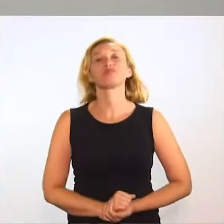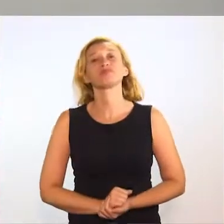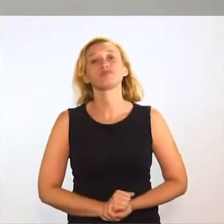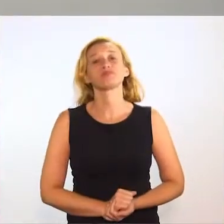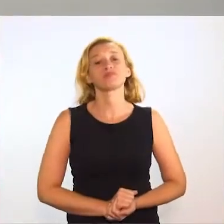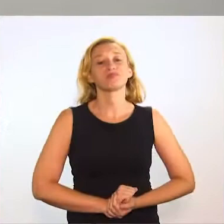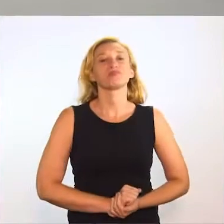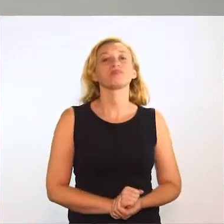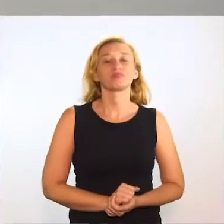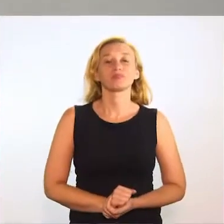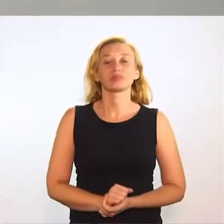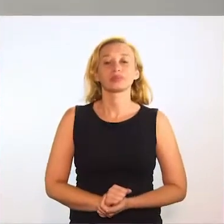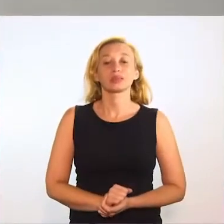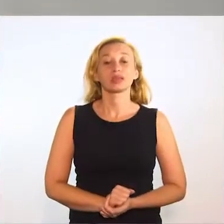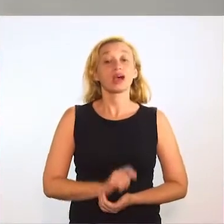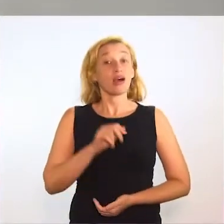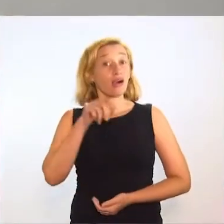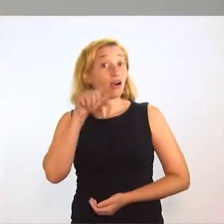bom.